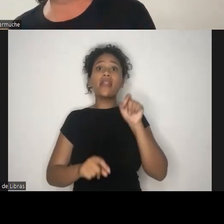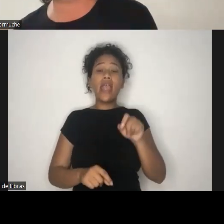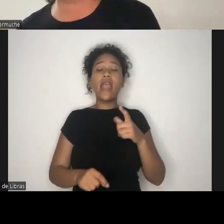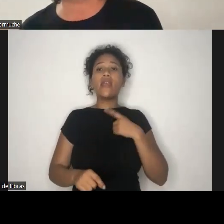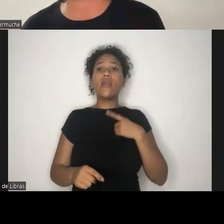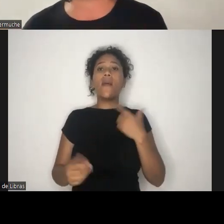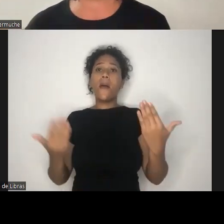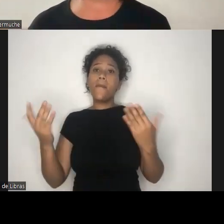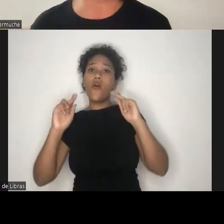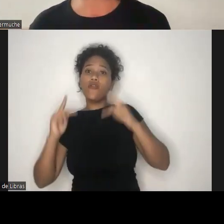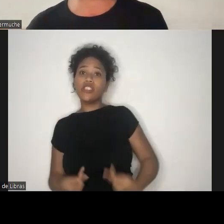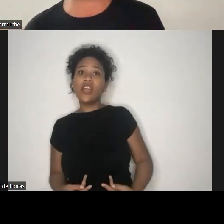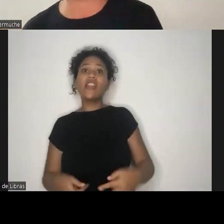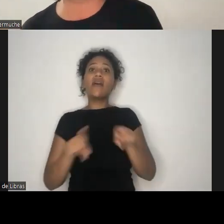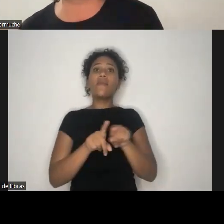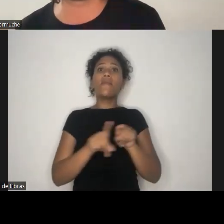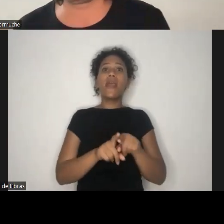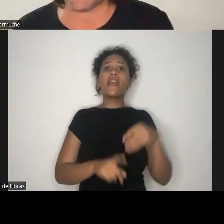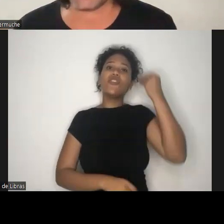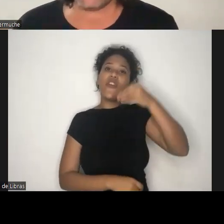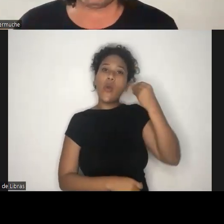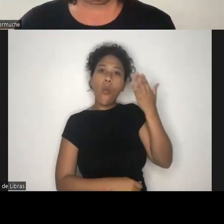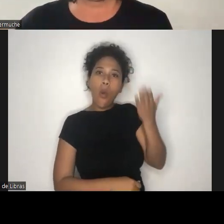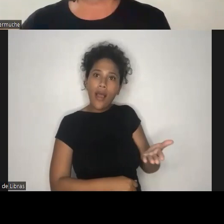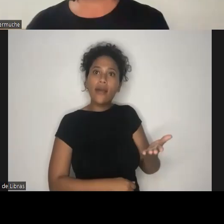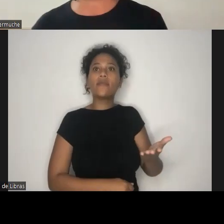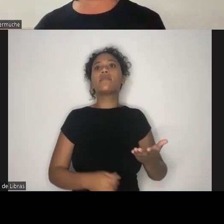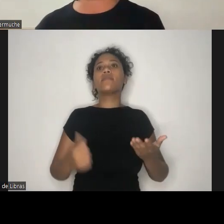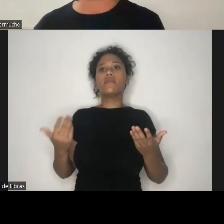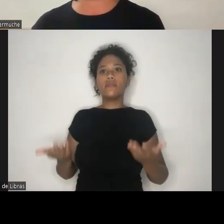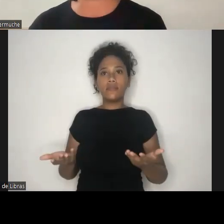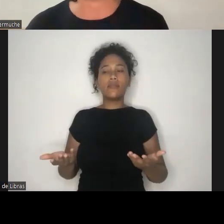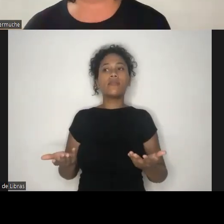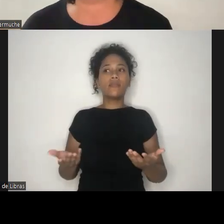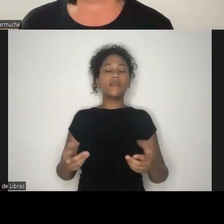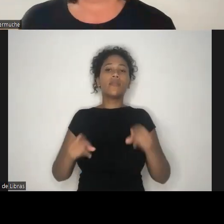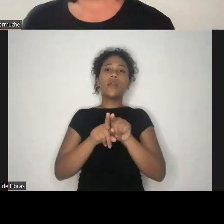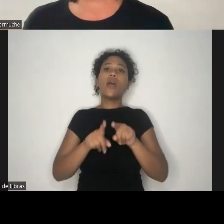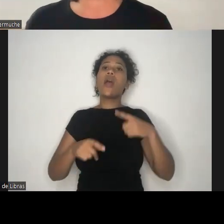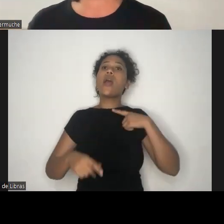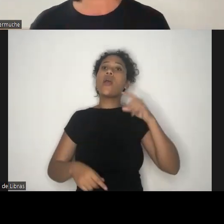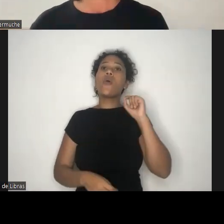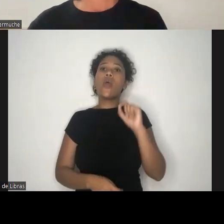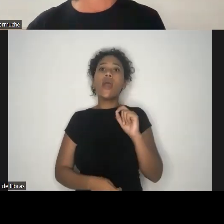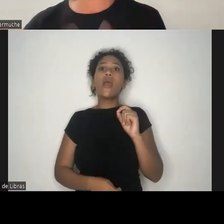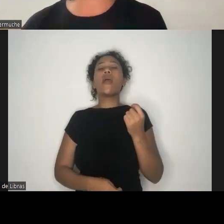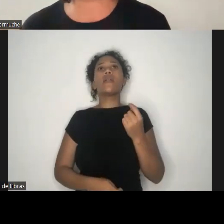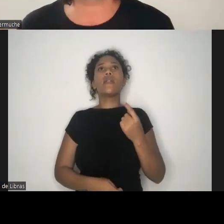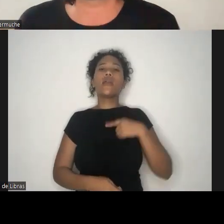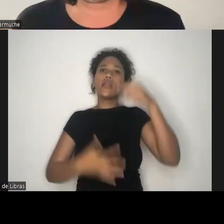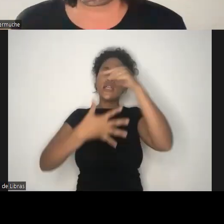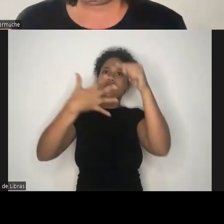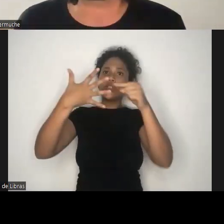então eu começo a ver que esse futuro da arte do amanhã ele levanta questões que que